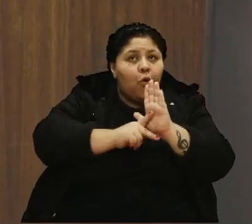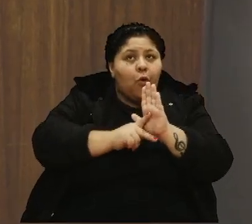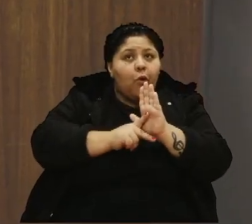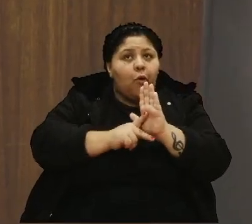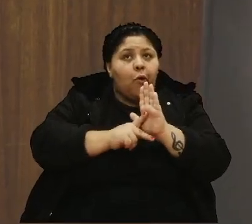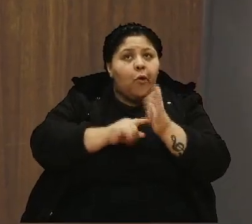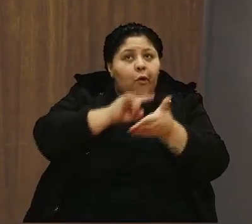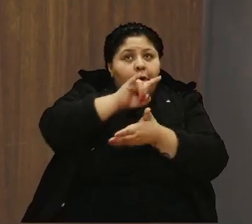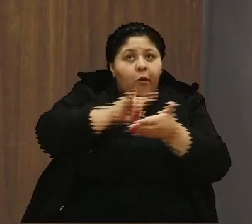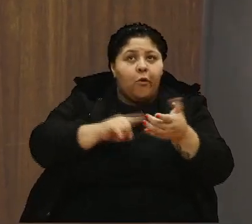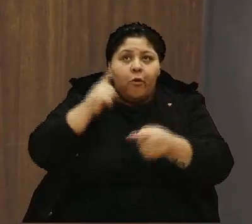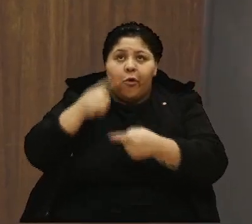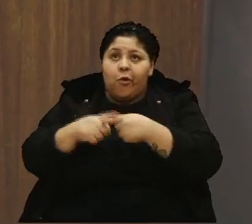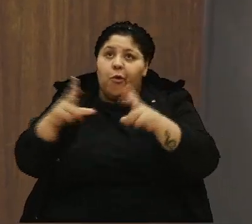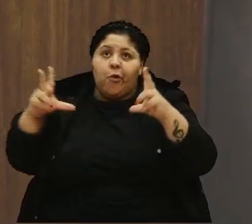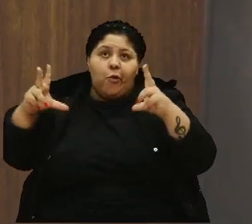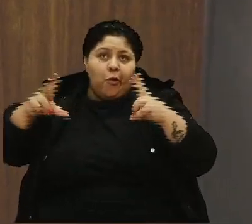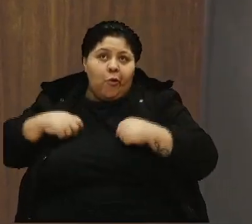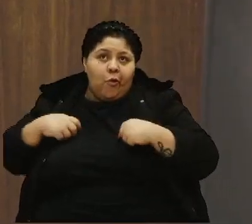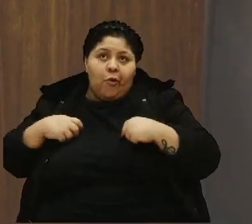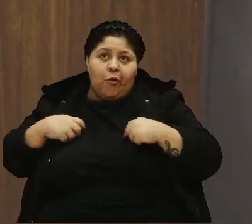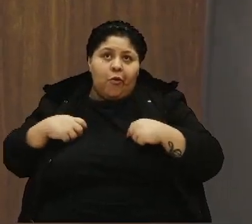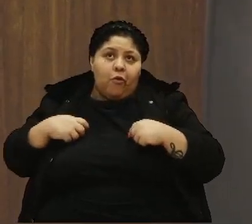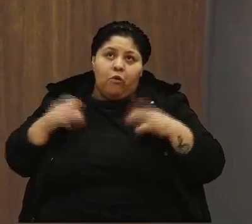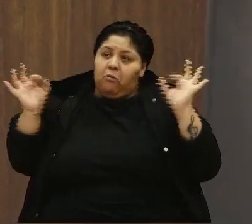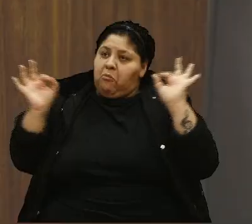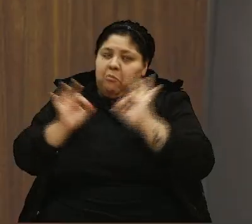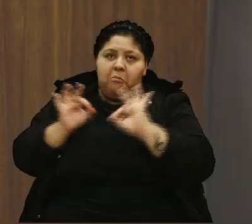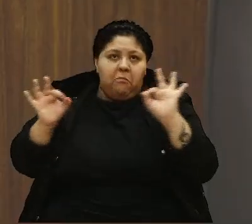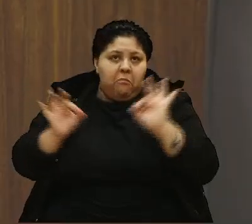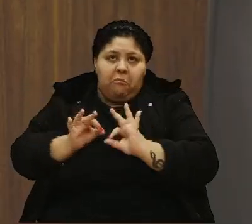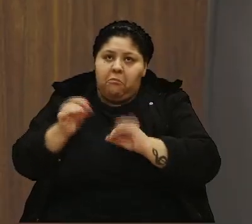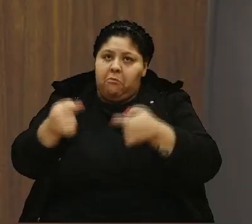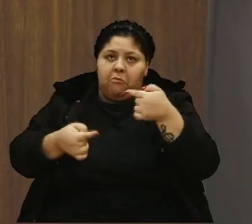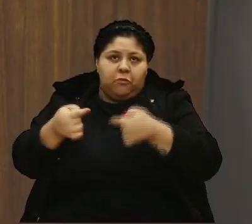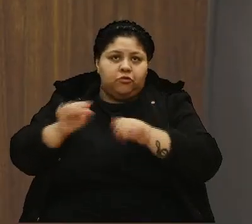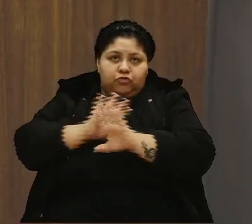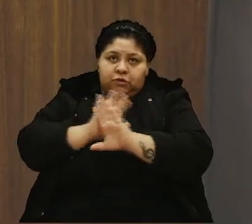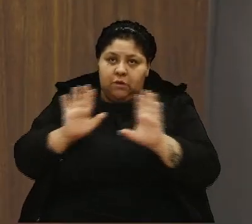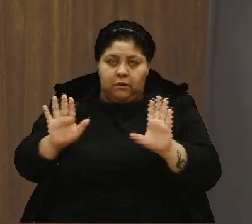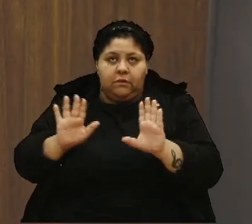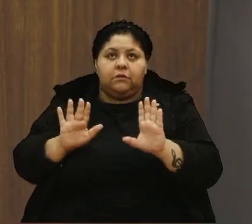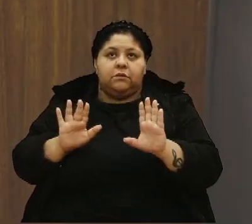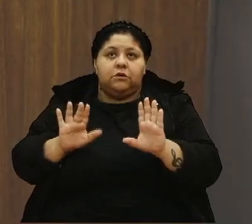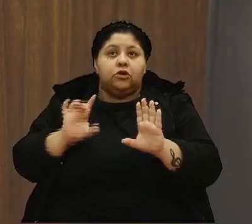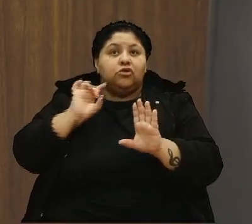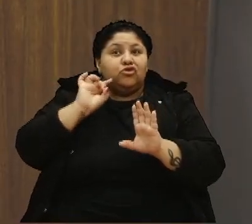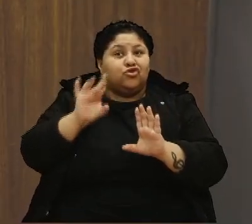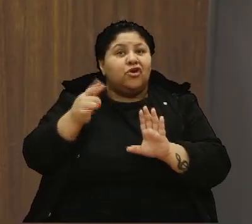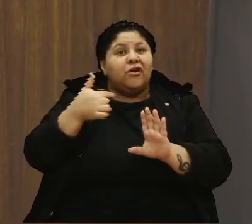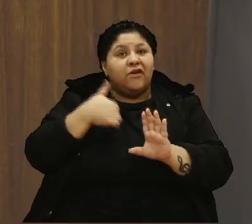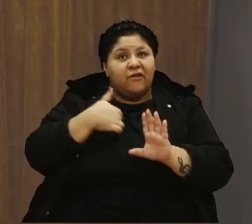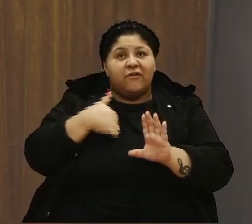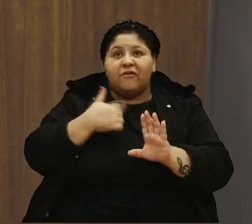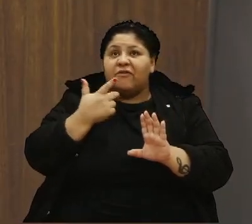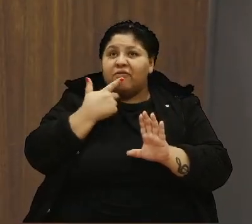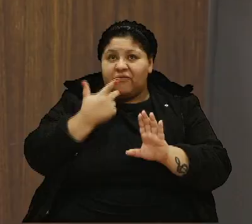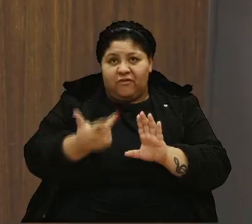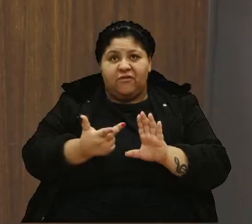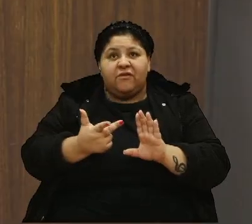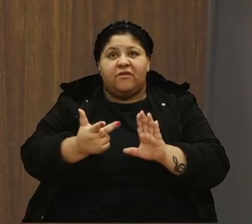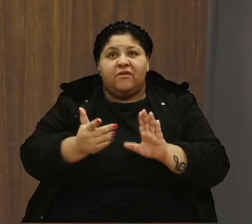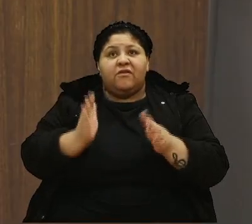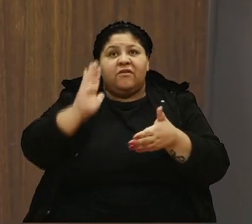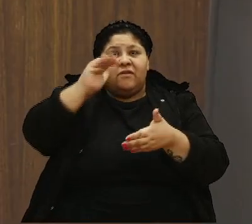mérito é isso. Maravilhoso, não se discute o mérito. Só que eu vou declarar meu voto, eu vou